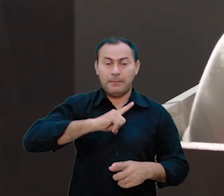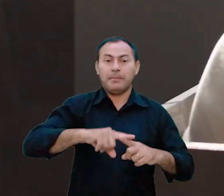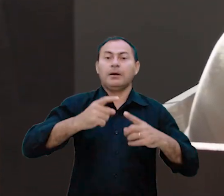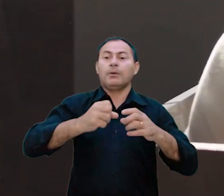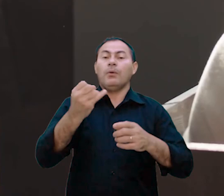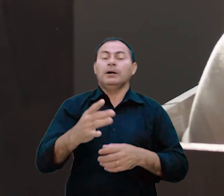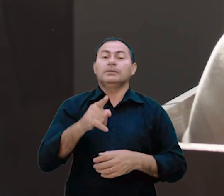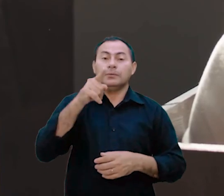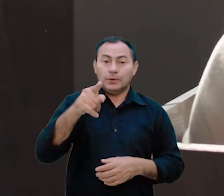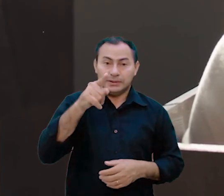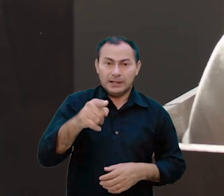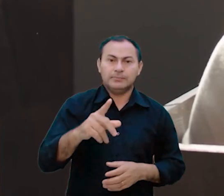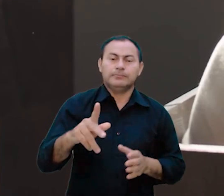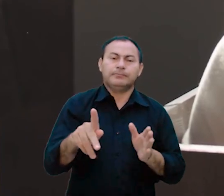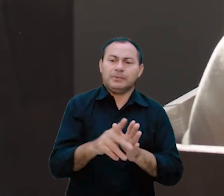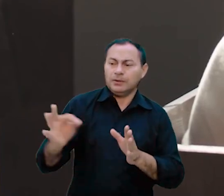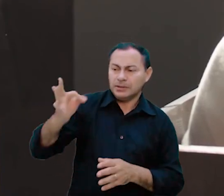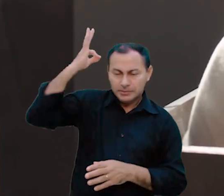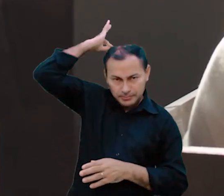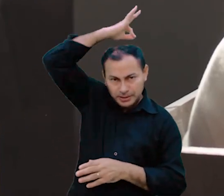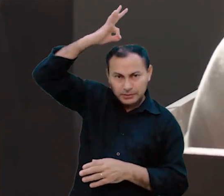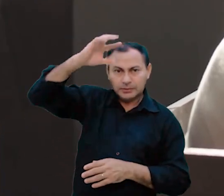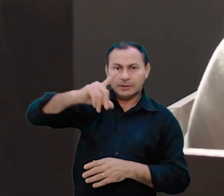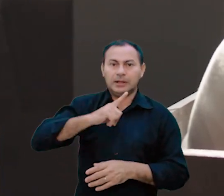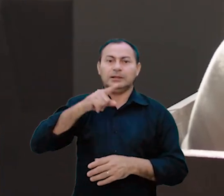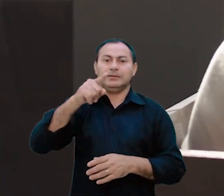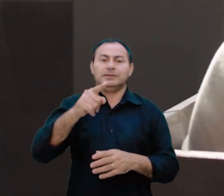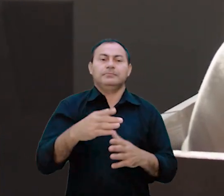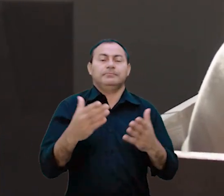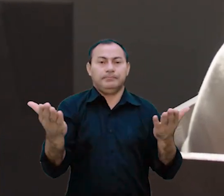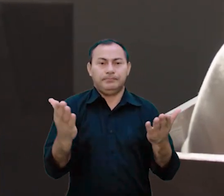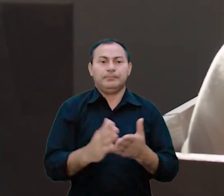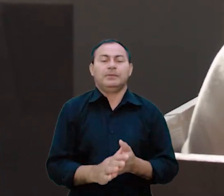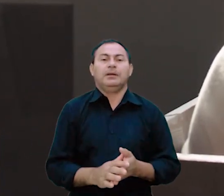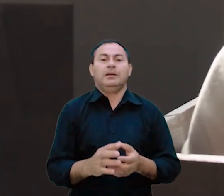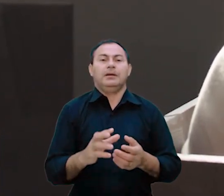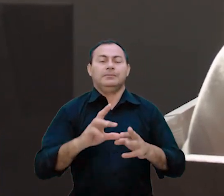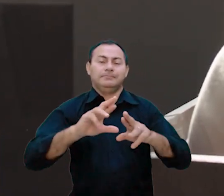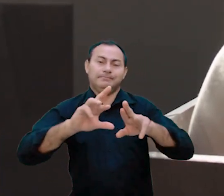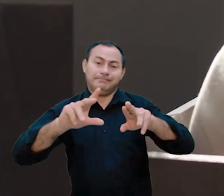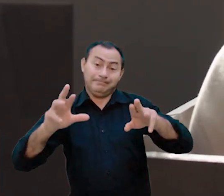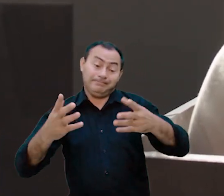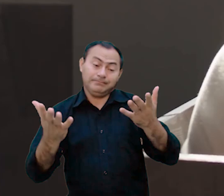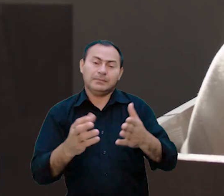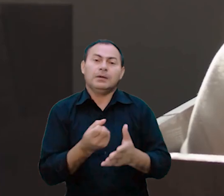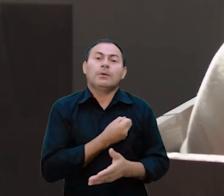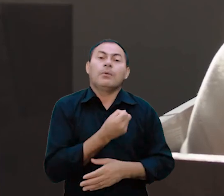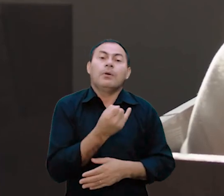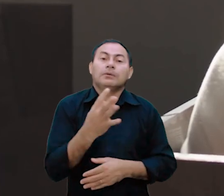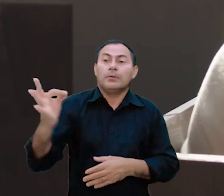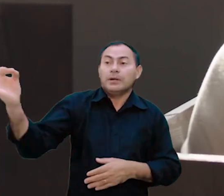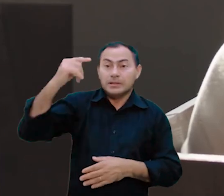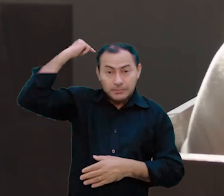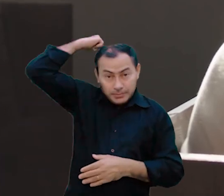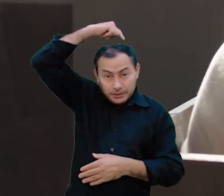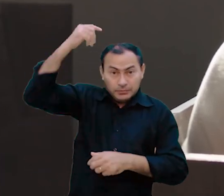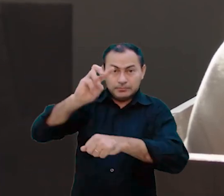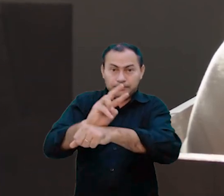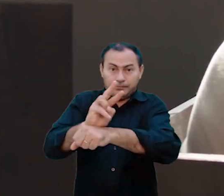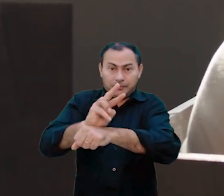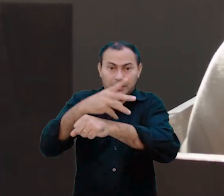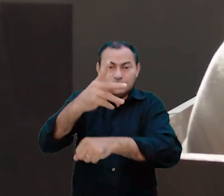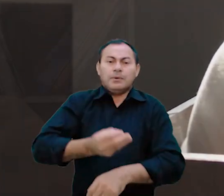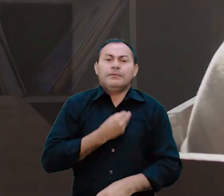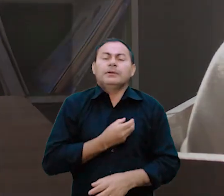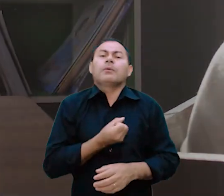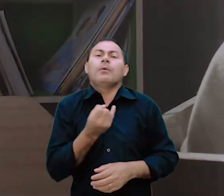você tem, mas quanto de você o Espírito Santo tem. Essa é a variável. Quanto o Espírito Santo